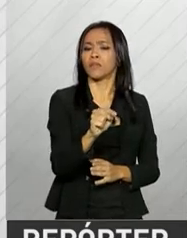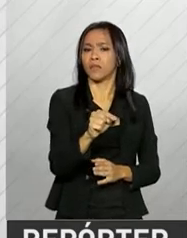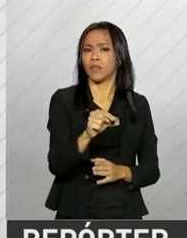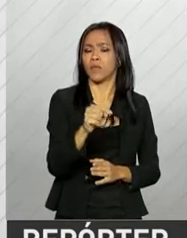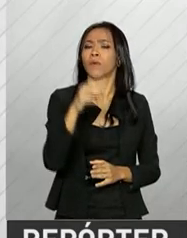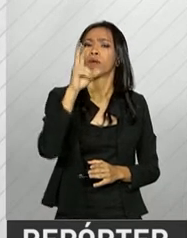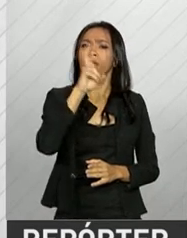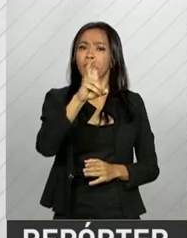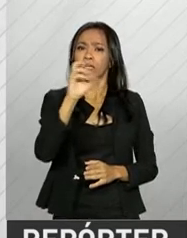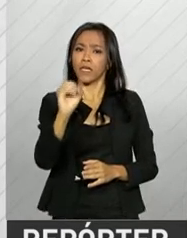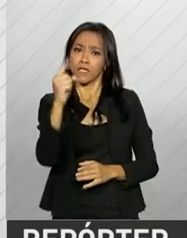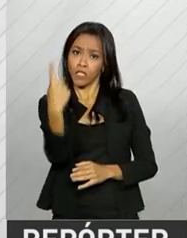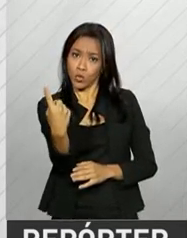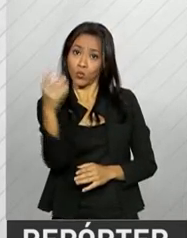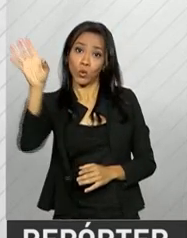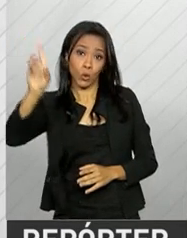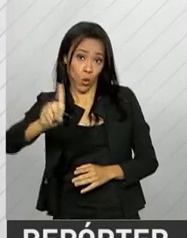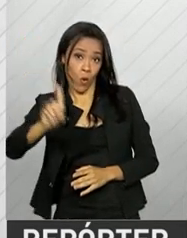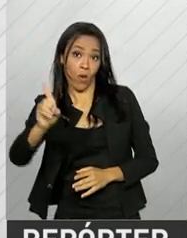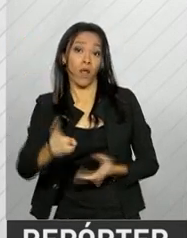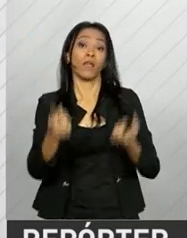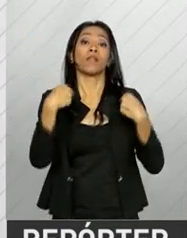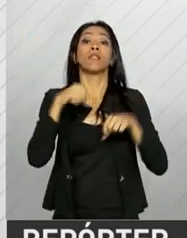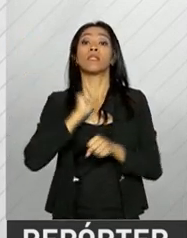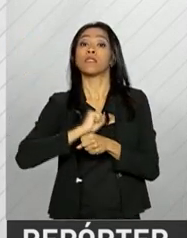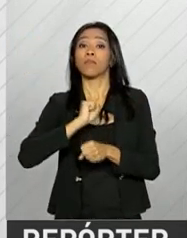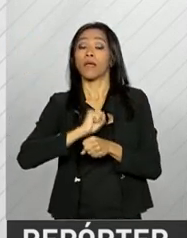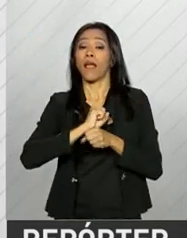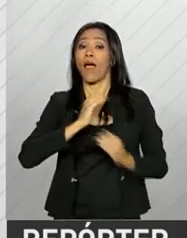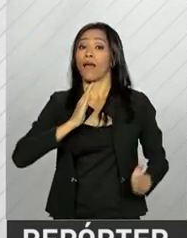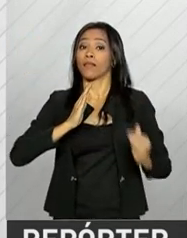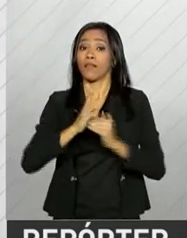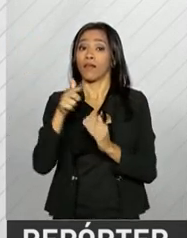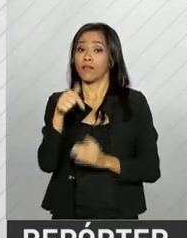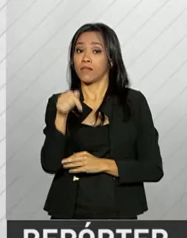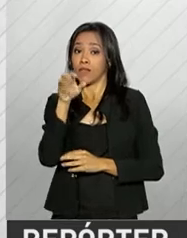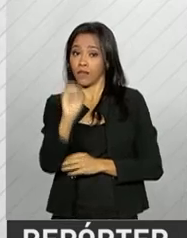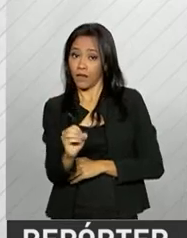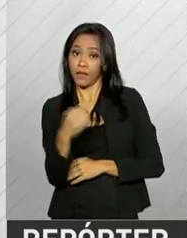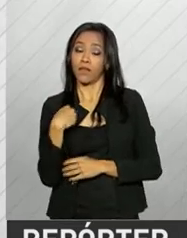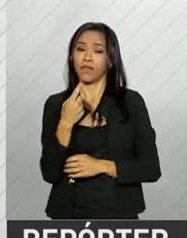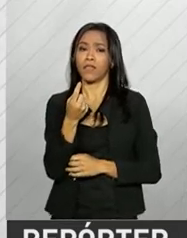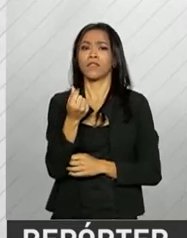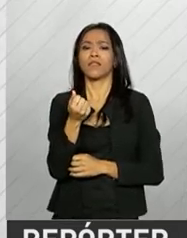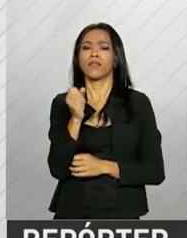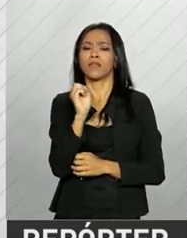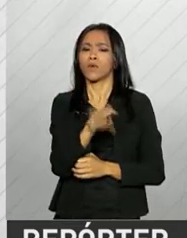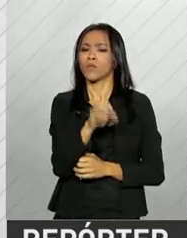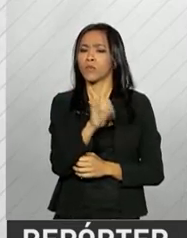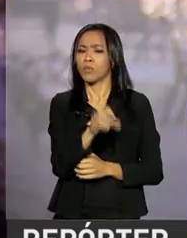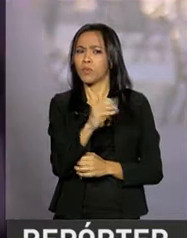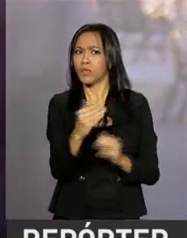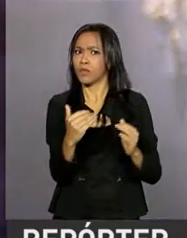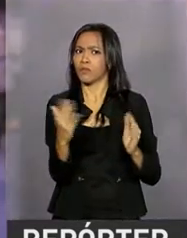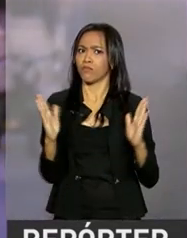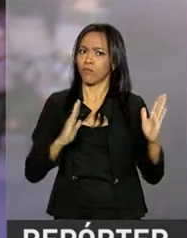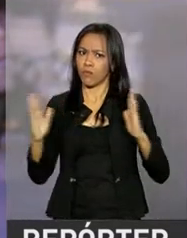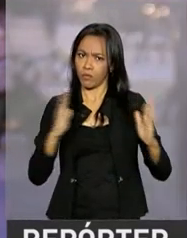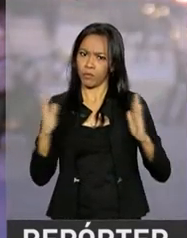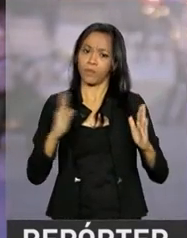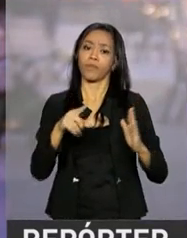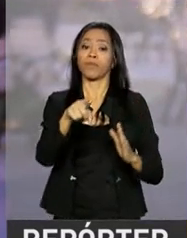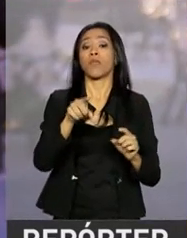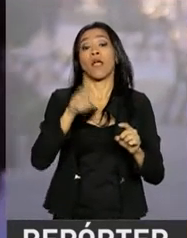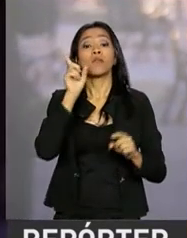dólares. Para receber isso, o trabalhador teria que esperar até os 70 anos e ter contribuído entre as faixas mais altas. Mas os